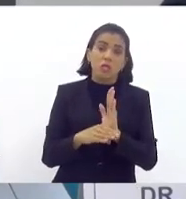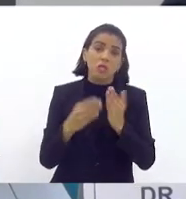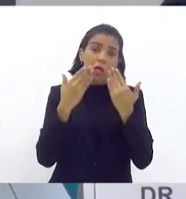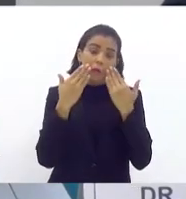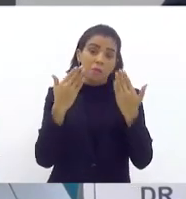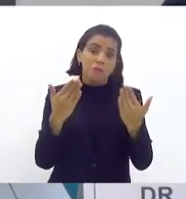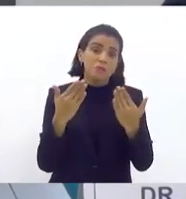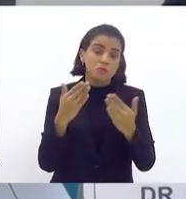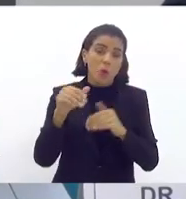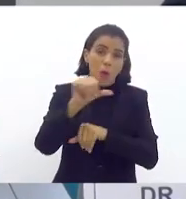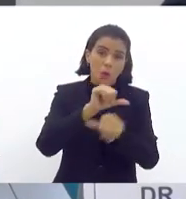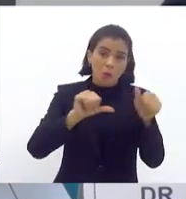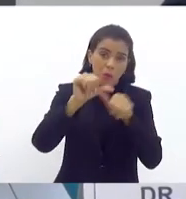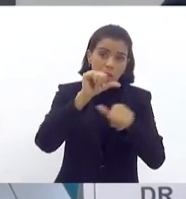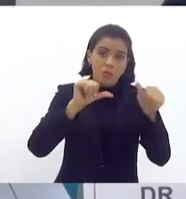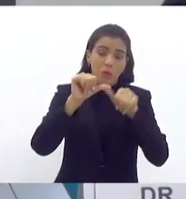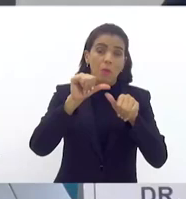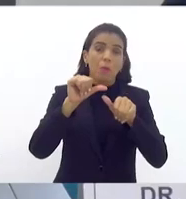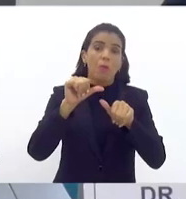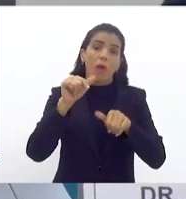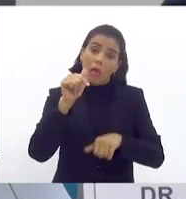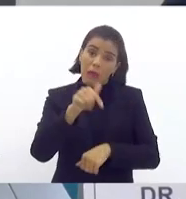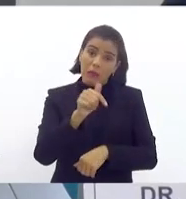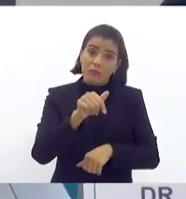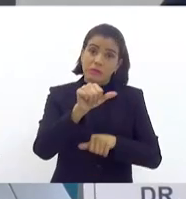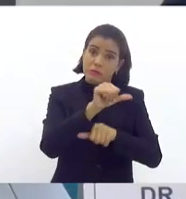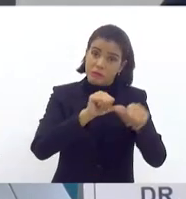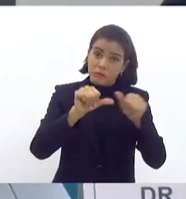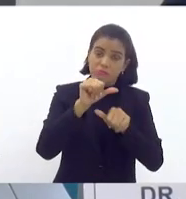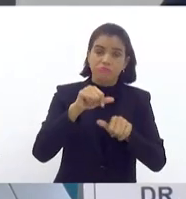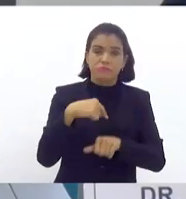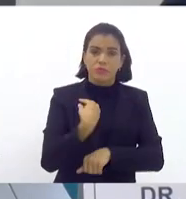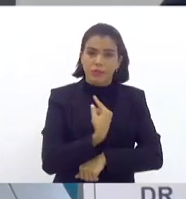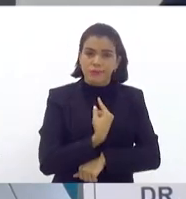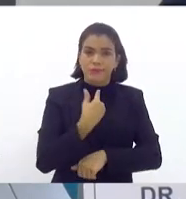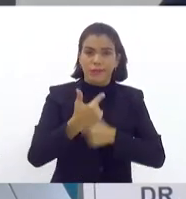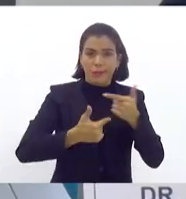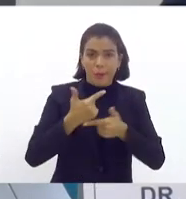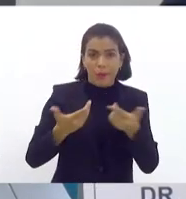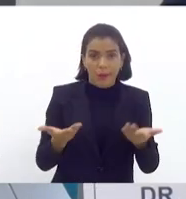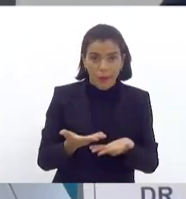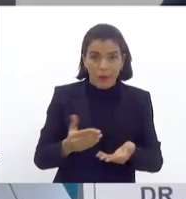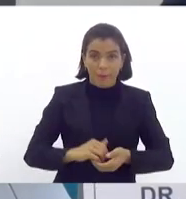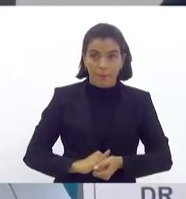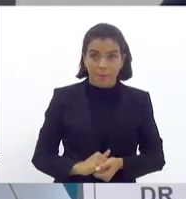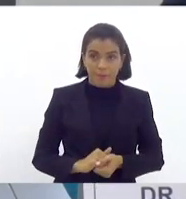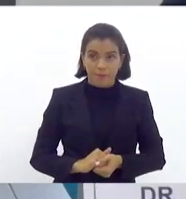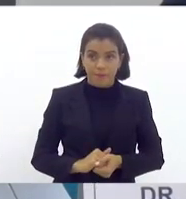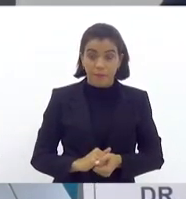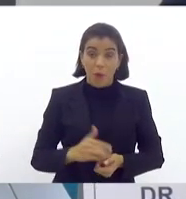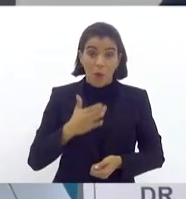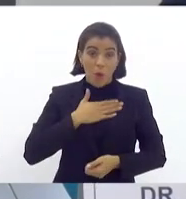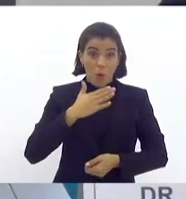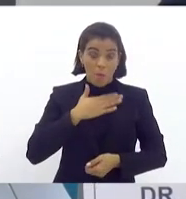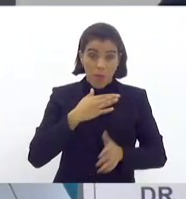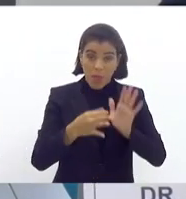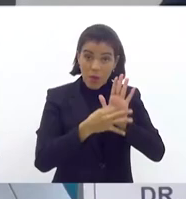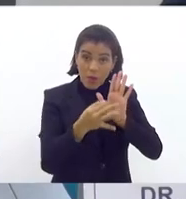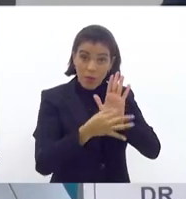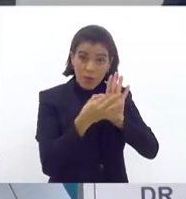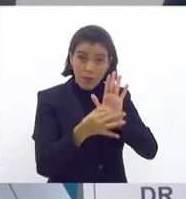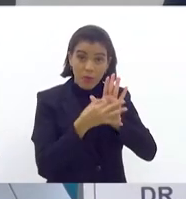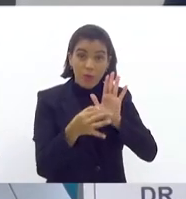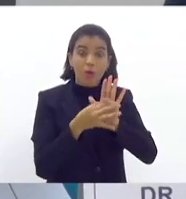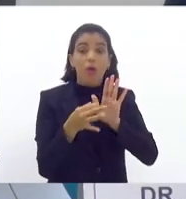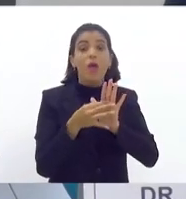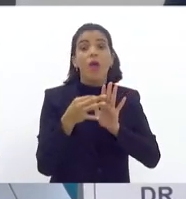apresentaram a alteração, e é essa alteração que a gente está trabalhando agora. O meu parecer é